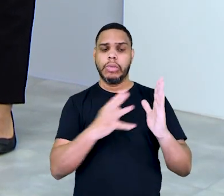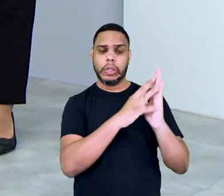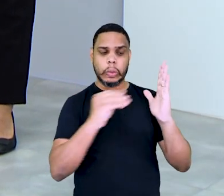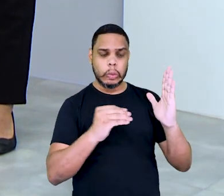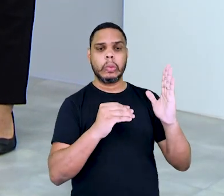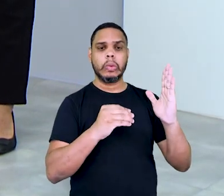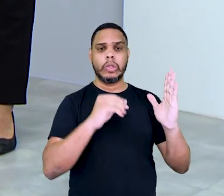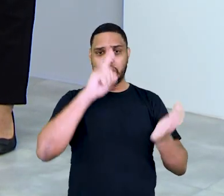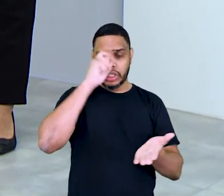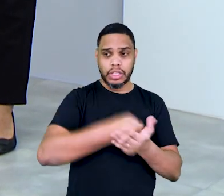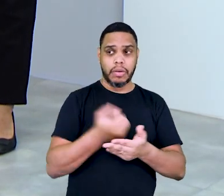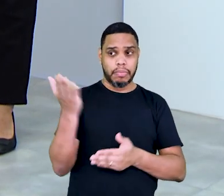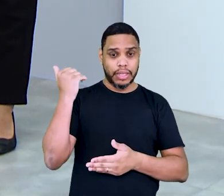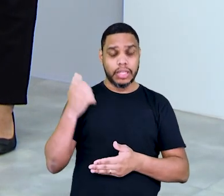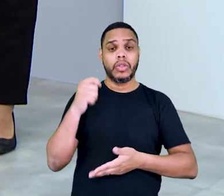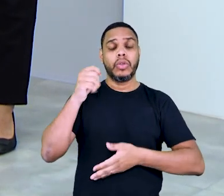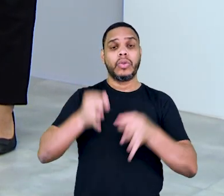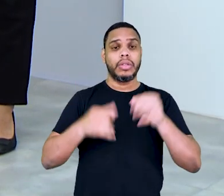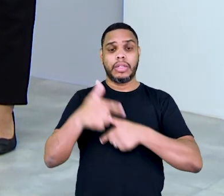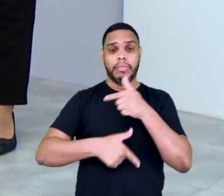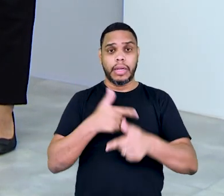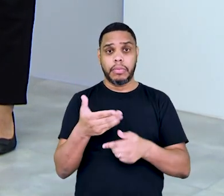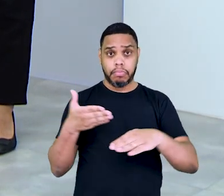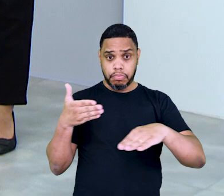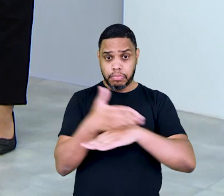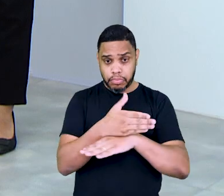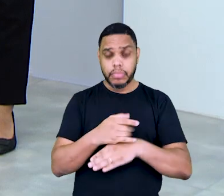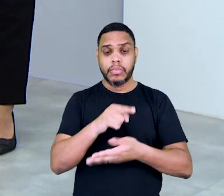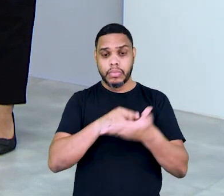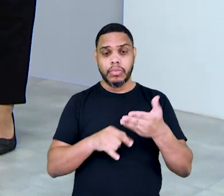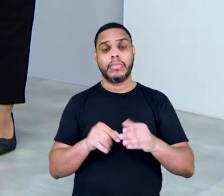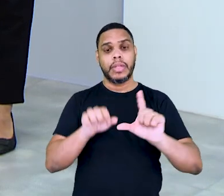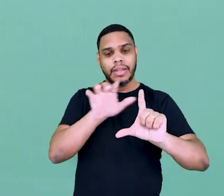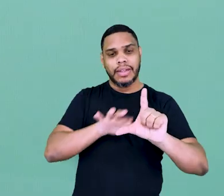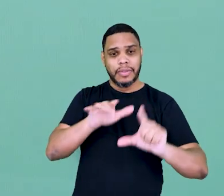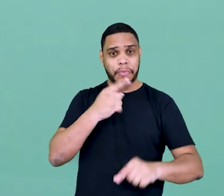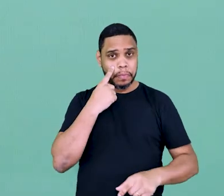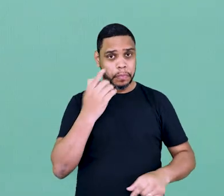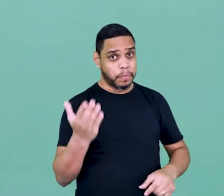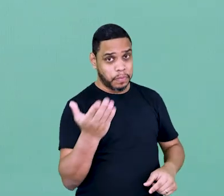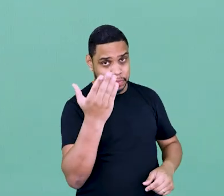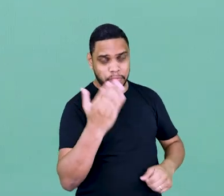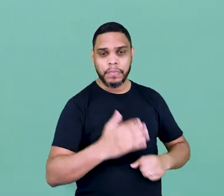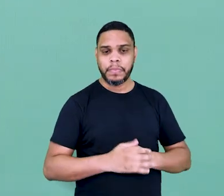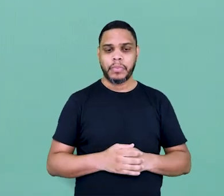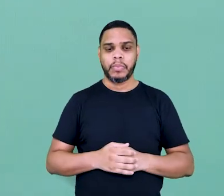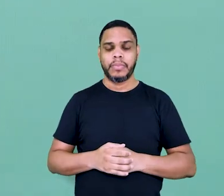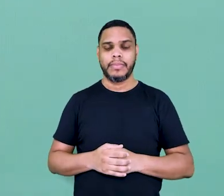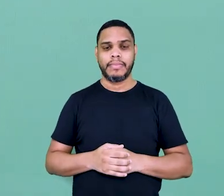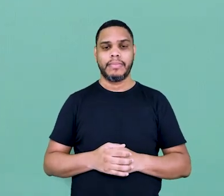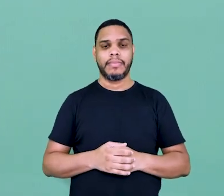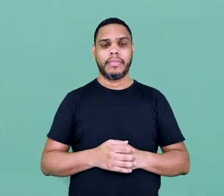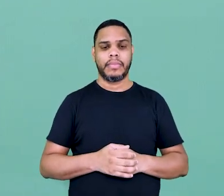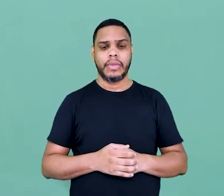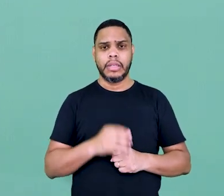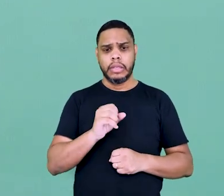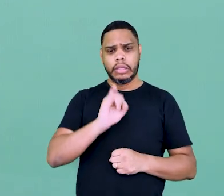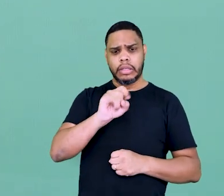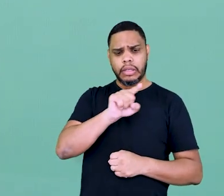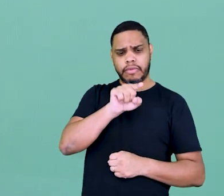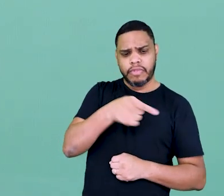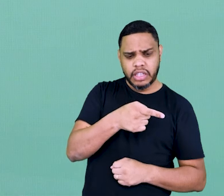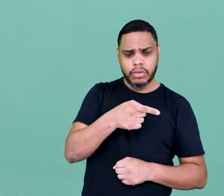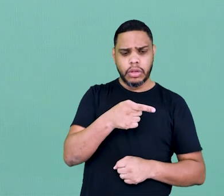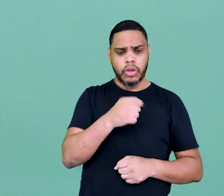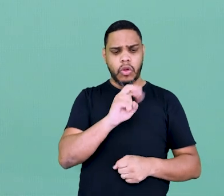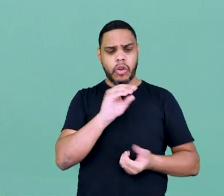Trabalho. Para se inscrever, basta acessar o formulário pelo QR Code que aparece na tela. Uma simples vírgula ou a falta dela pode mudar o